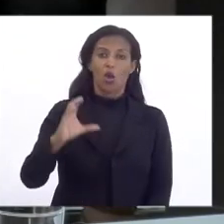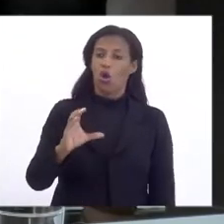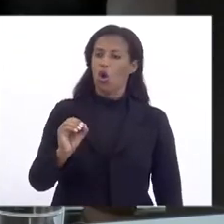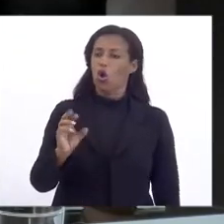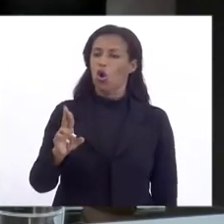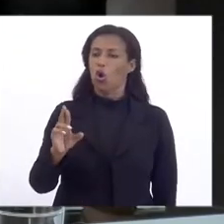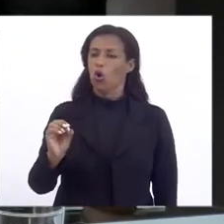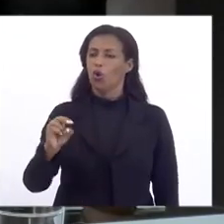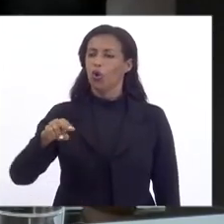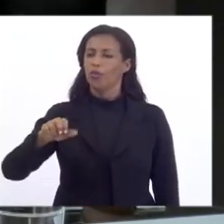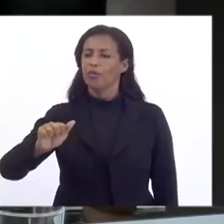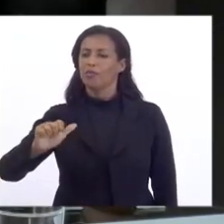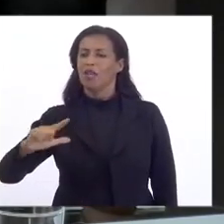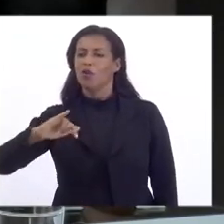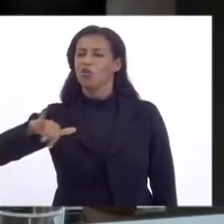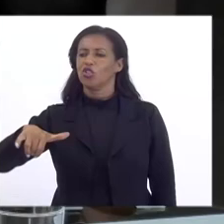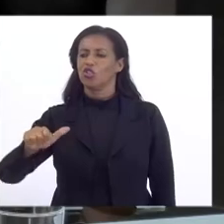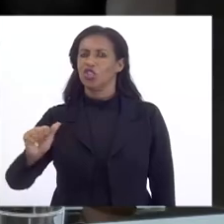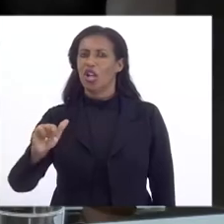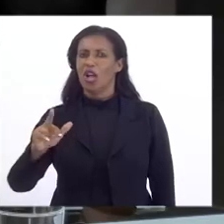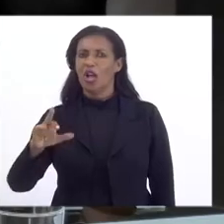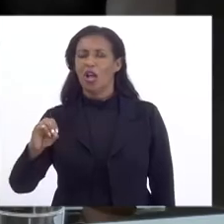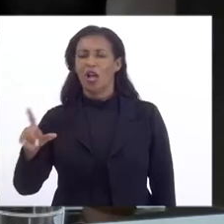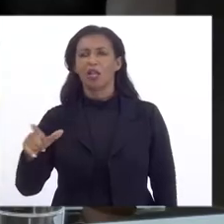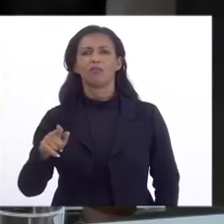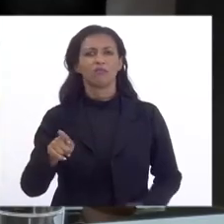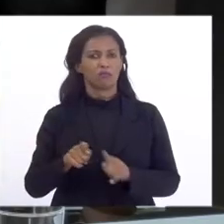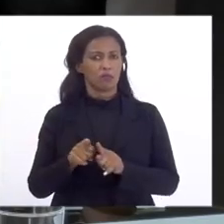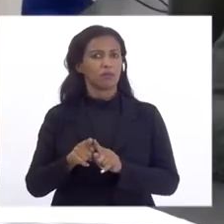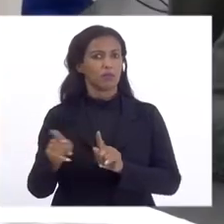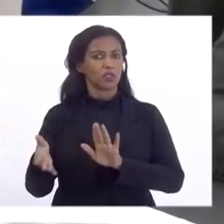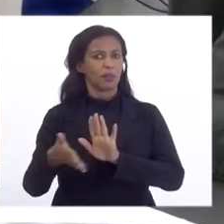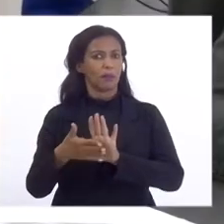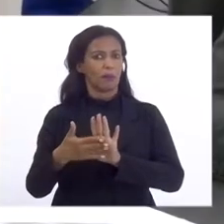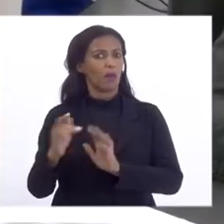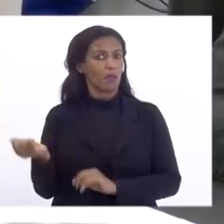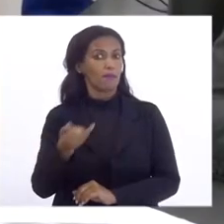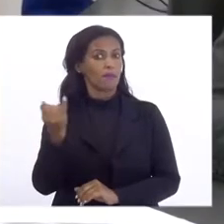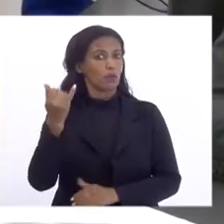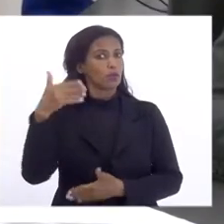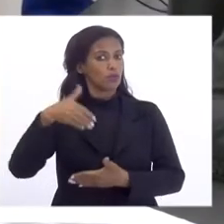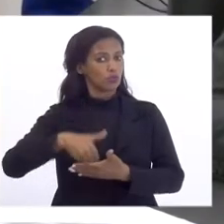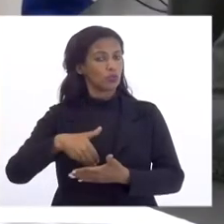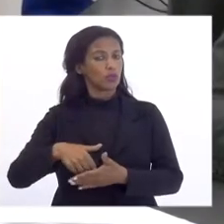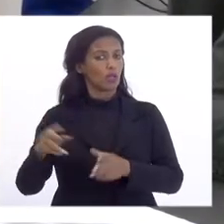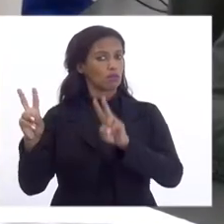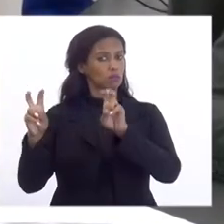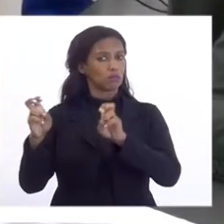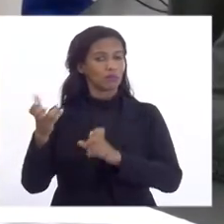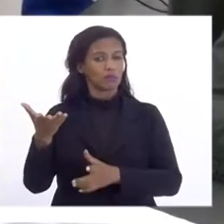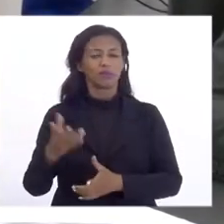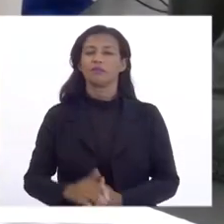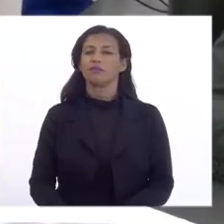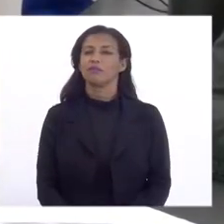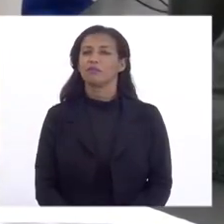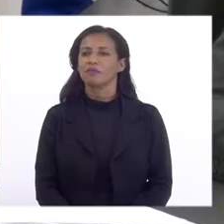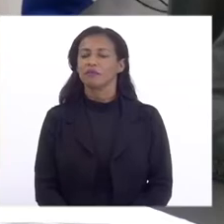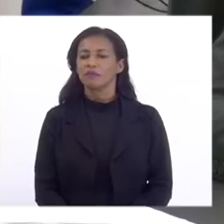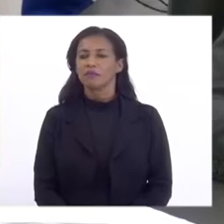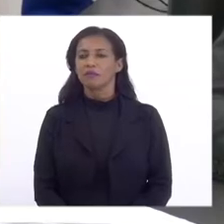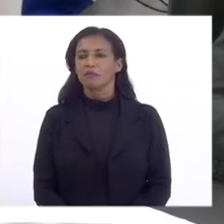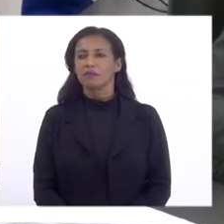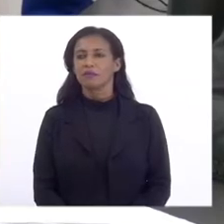Jairo. É isso. Enfim, parabéns, deputado Paulo. Importante votar um tema como esse. Então, em